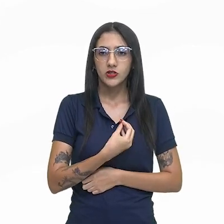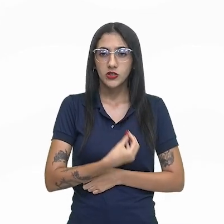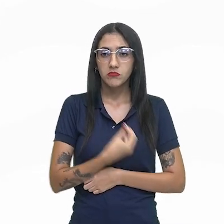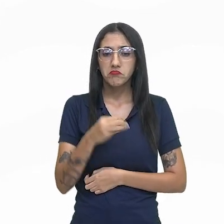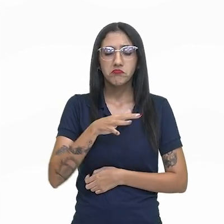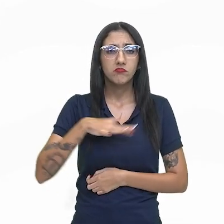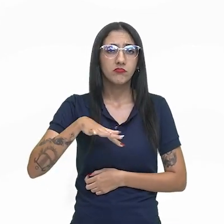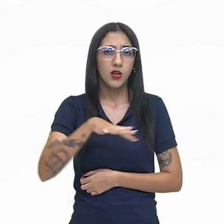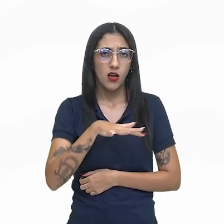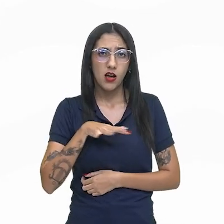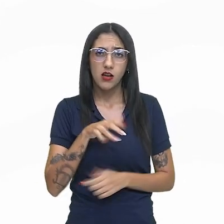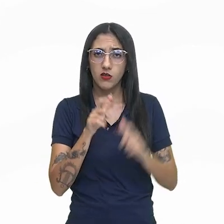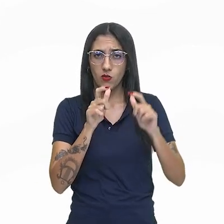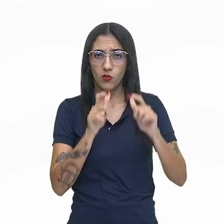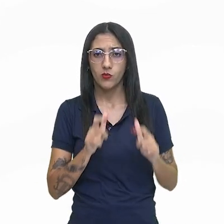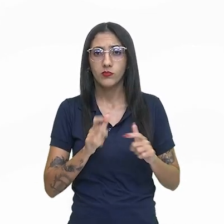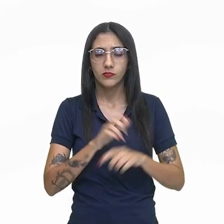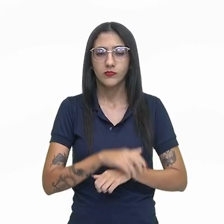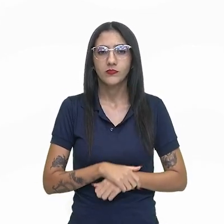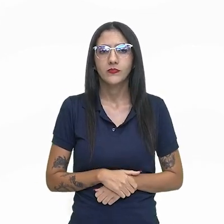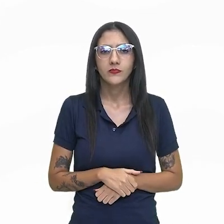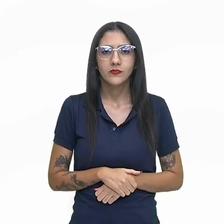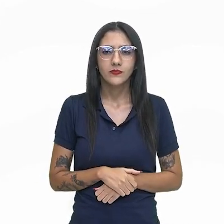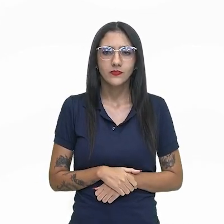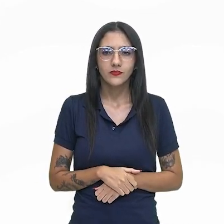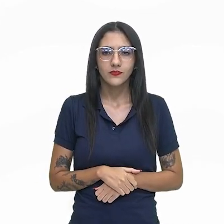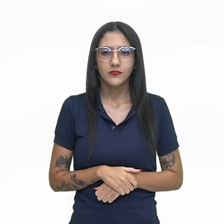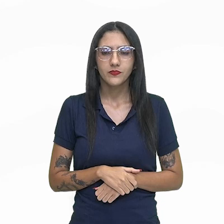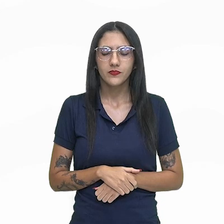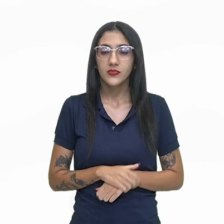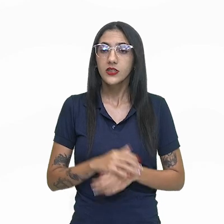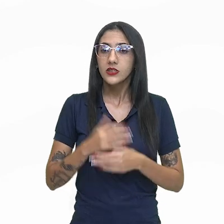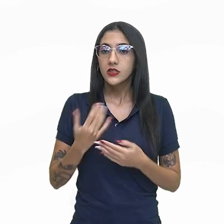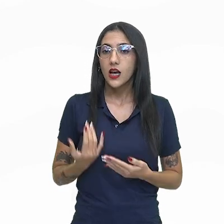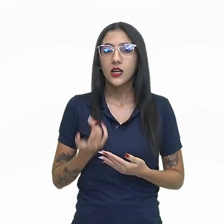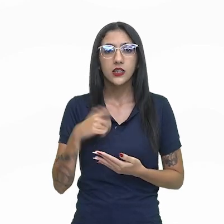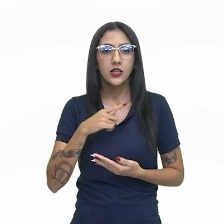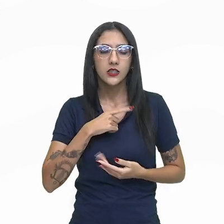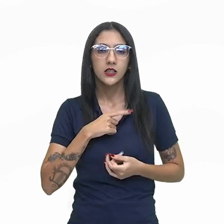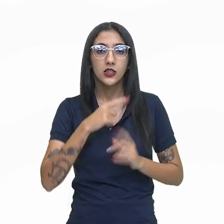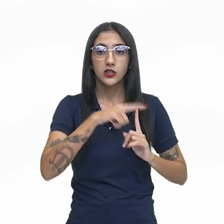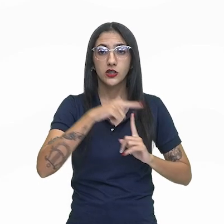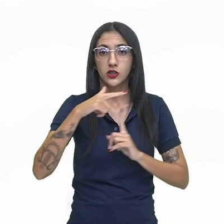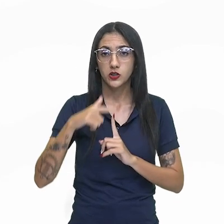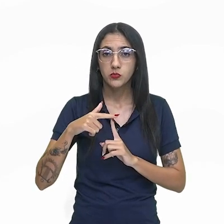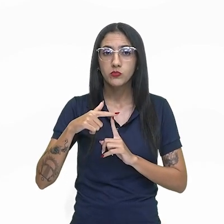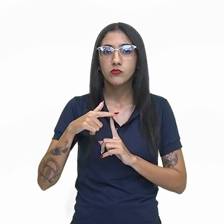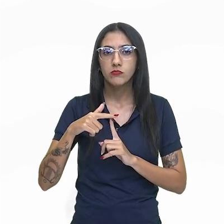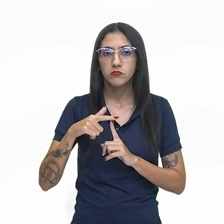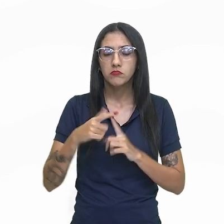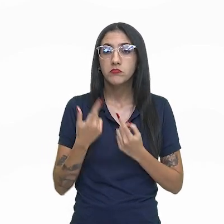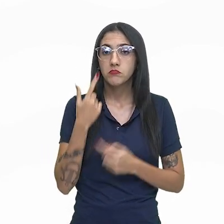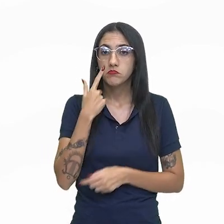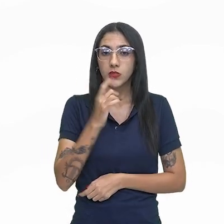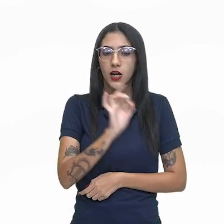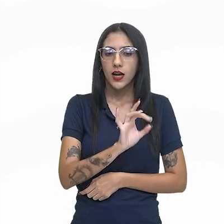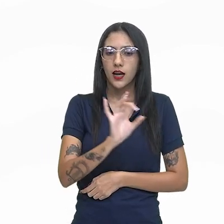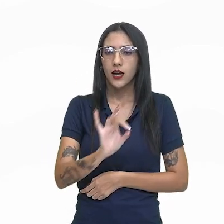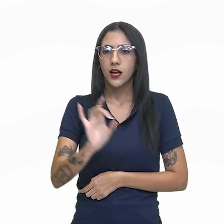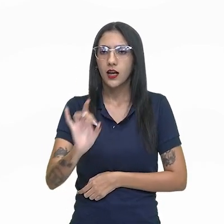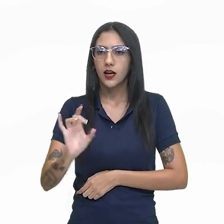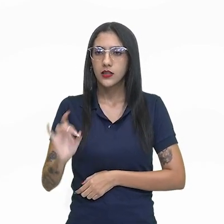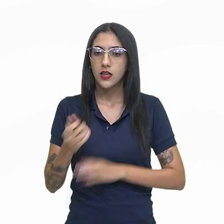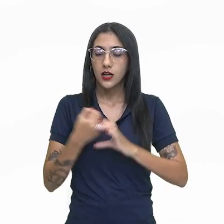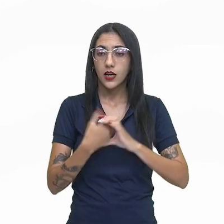ao ambiente. E aí, esses organismos, eles são formados por espécie. Cada espécie